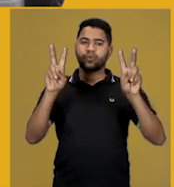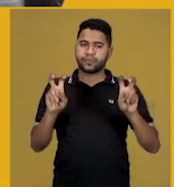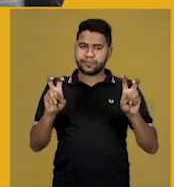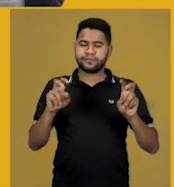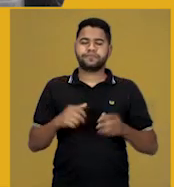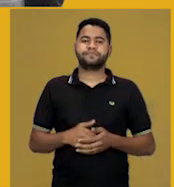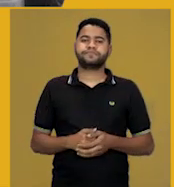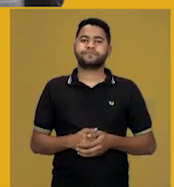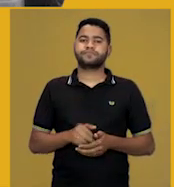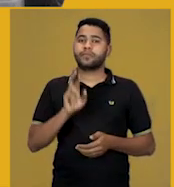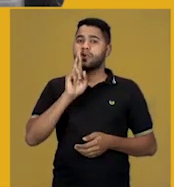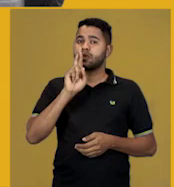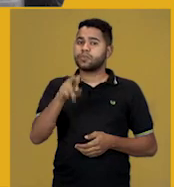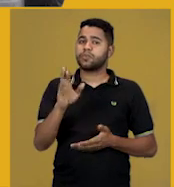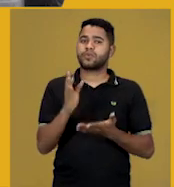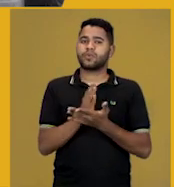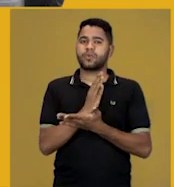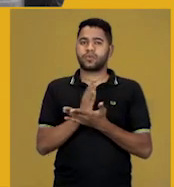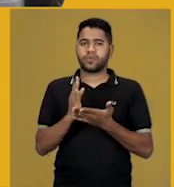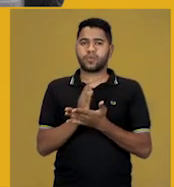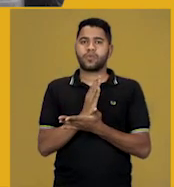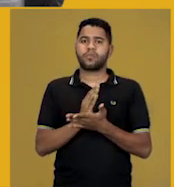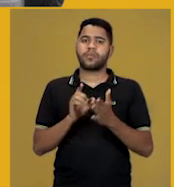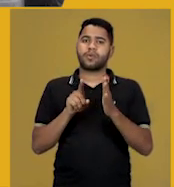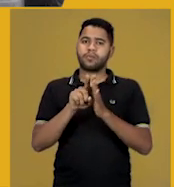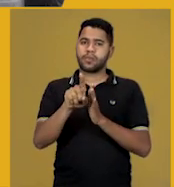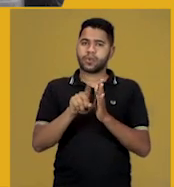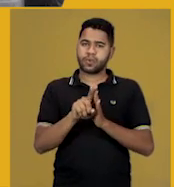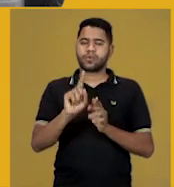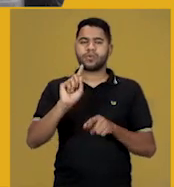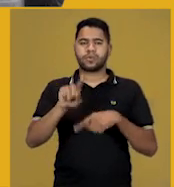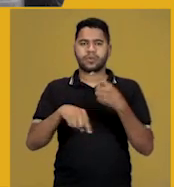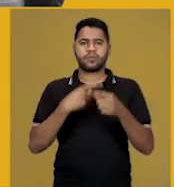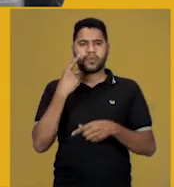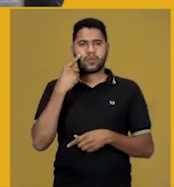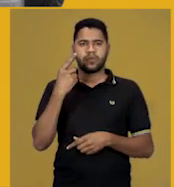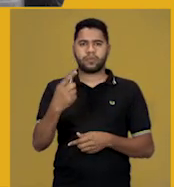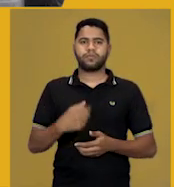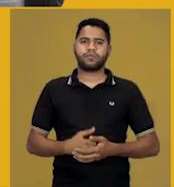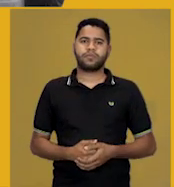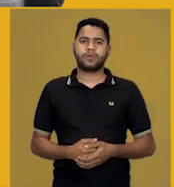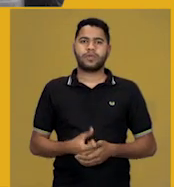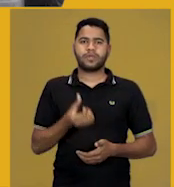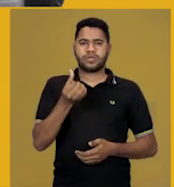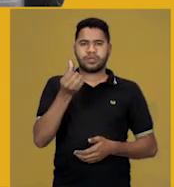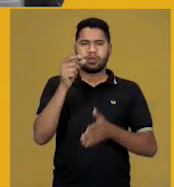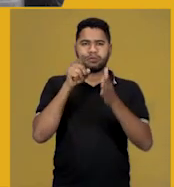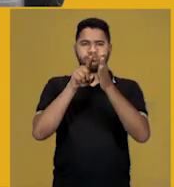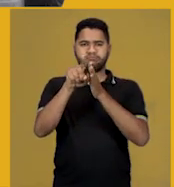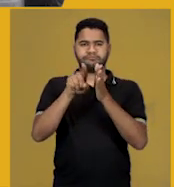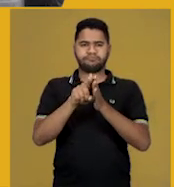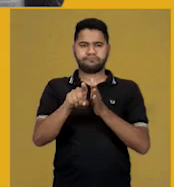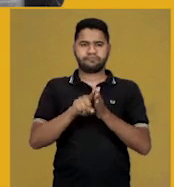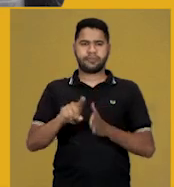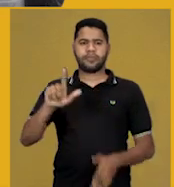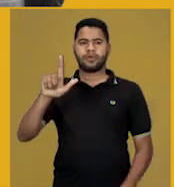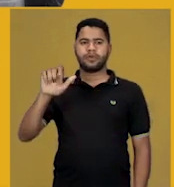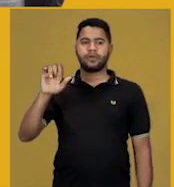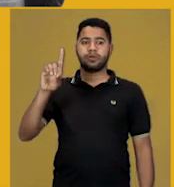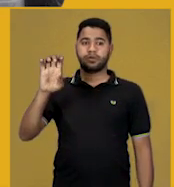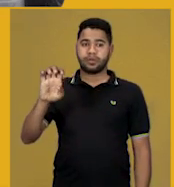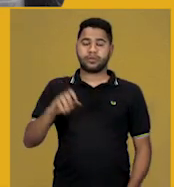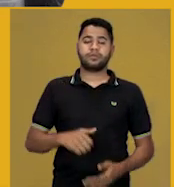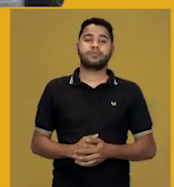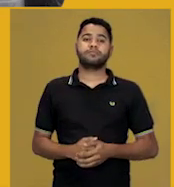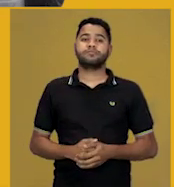notícia, respondendo algumas perguntinhas que daqui a pouco nós vamos ver, tá? São 6 perguntinhas que o lead responde.